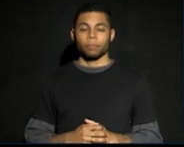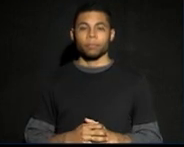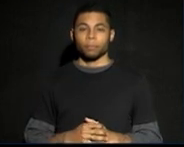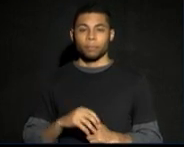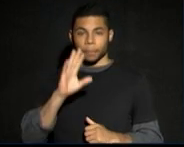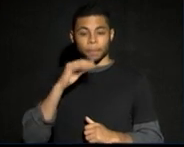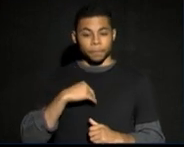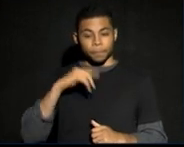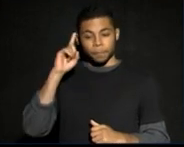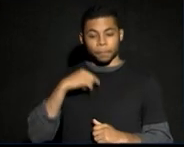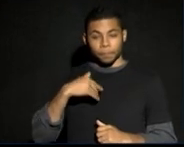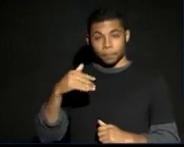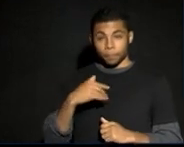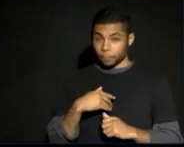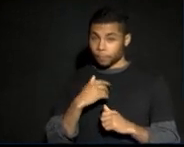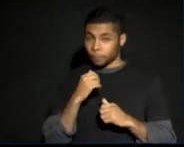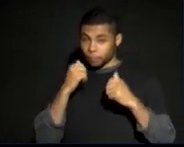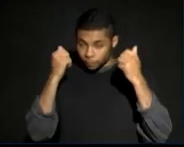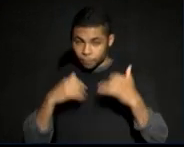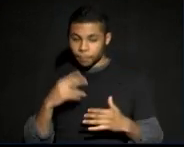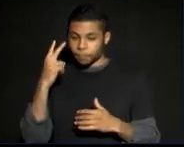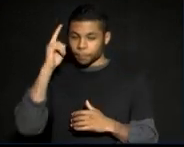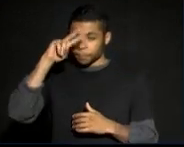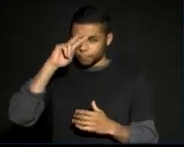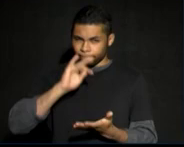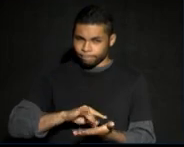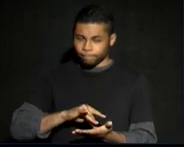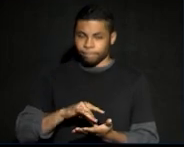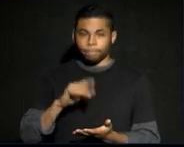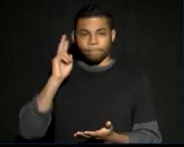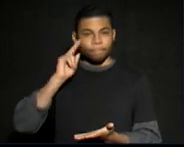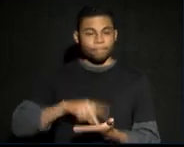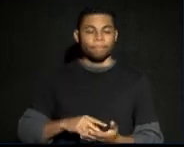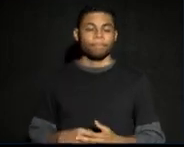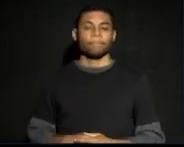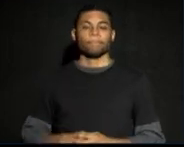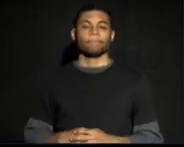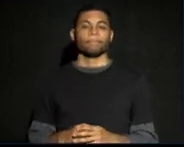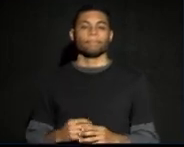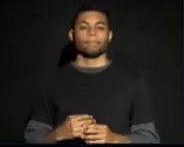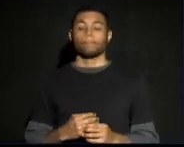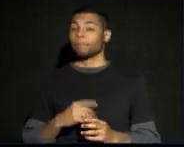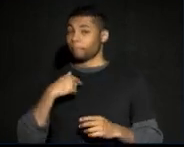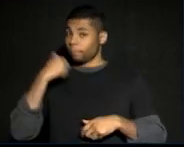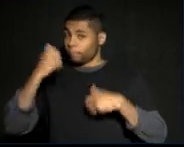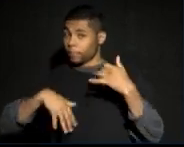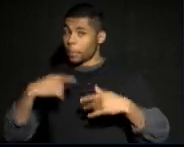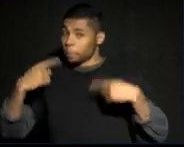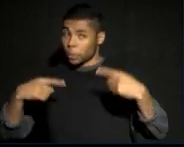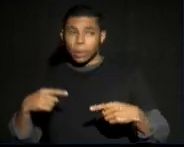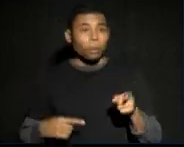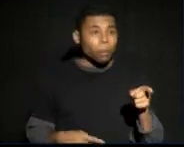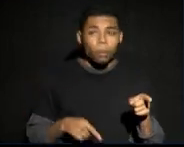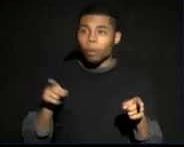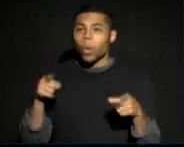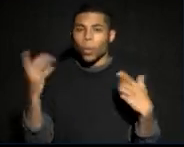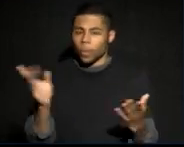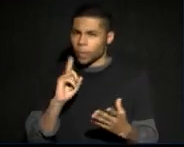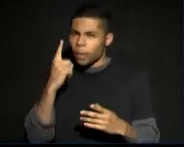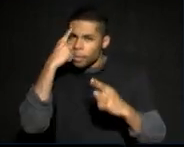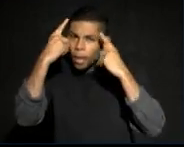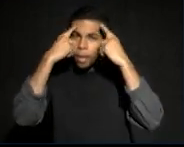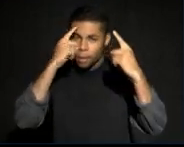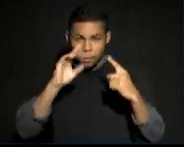Oi e aí eu vou eu vou eu vou contar duas histórias que são histórias verídicas e assim sem falar de político alguém mais fundo das